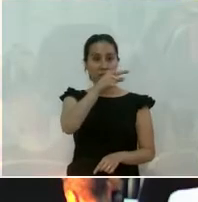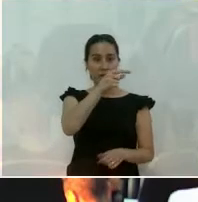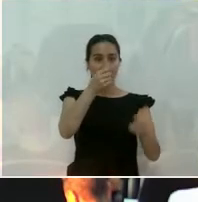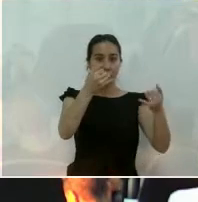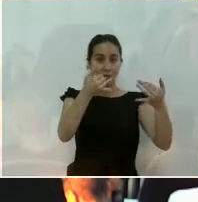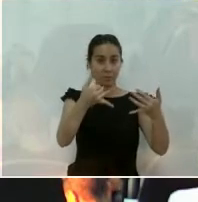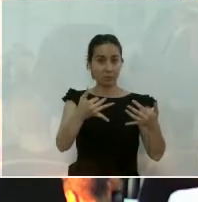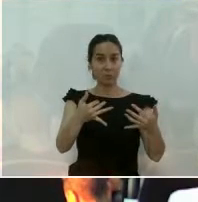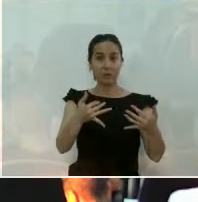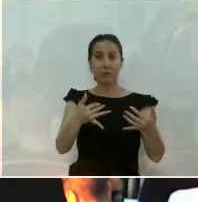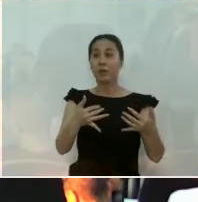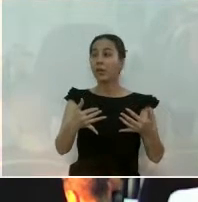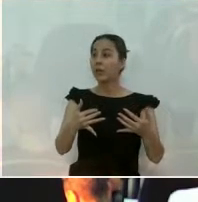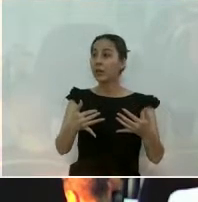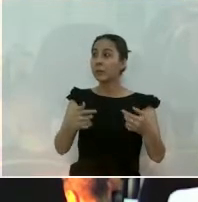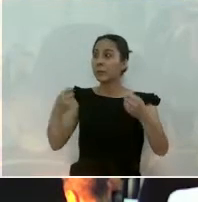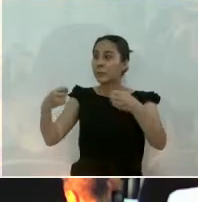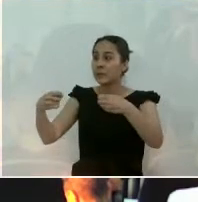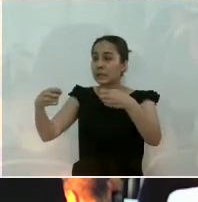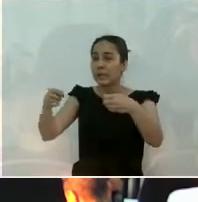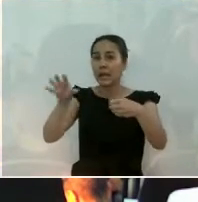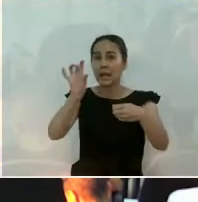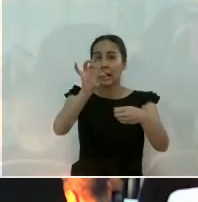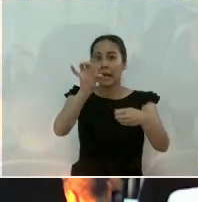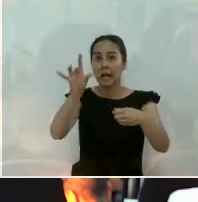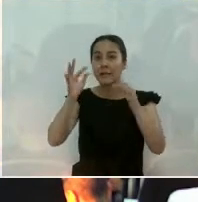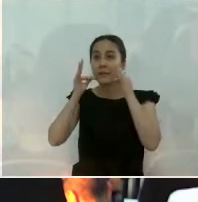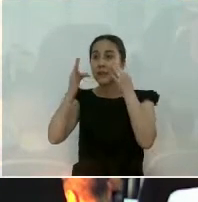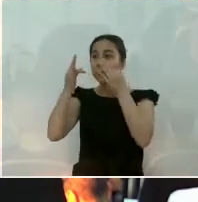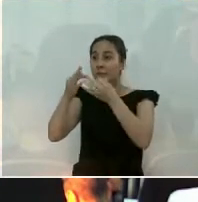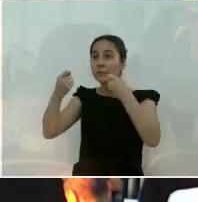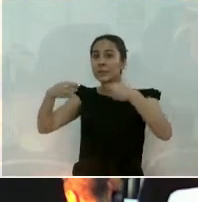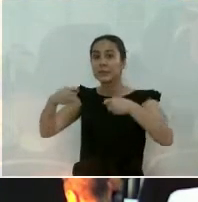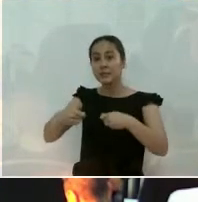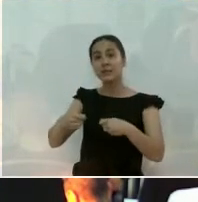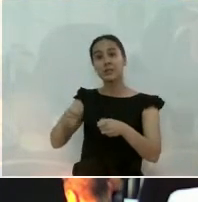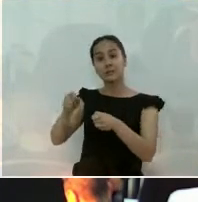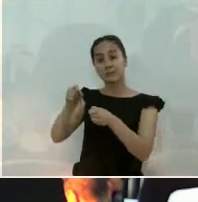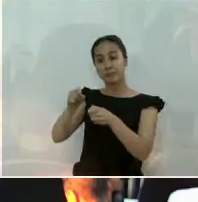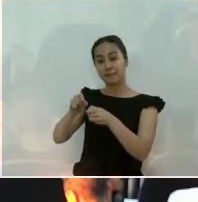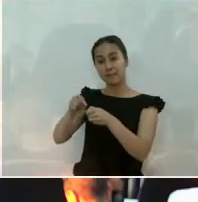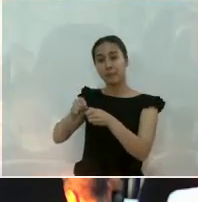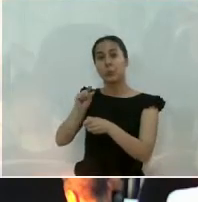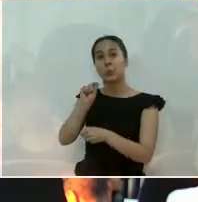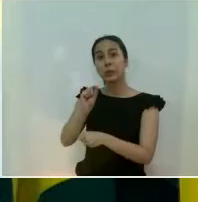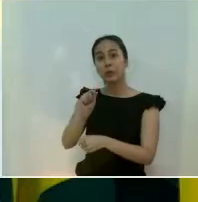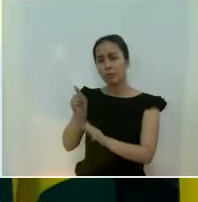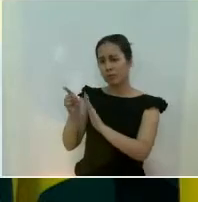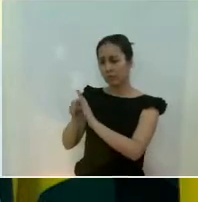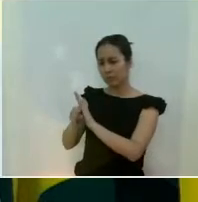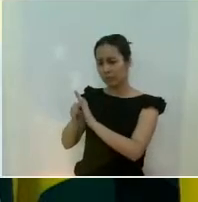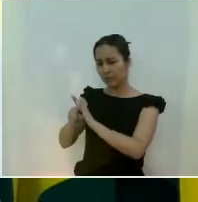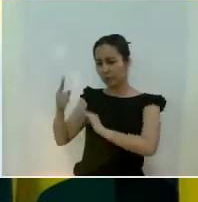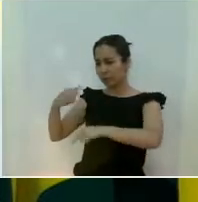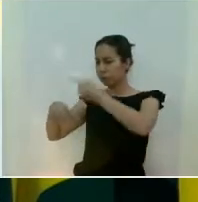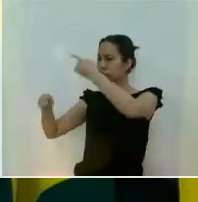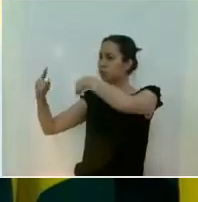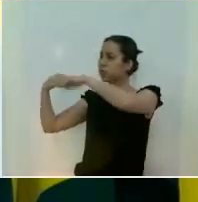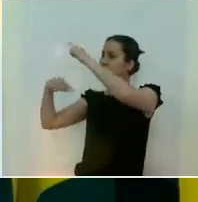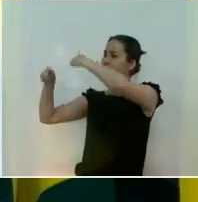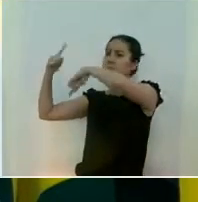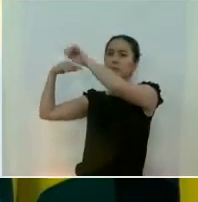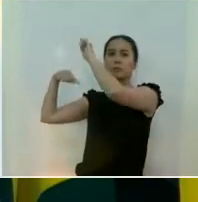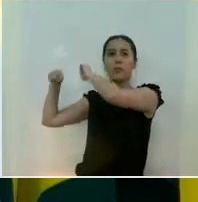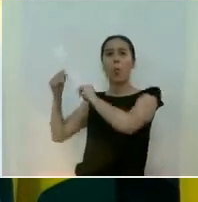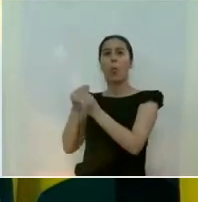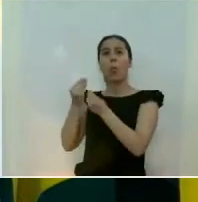fazer a sua pesquisa se houve a eu já fiz vou mostrar pra vocês como é que é é e